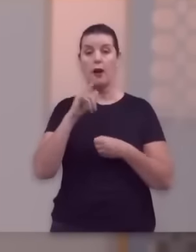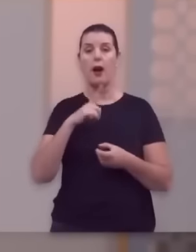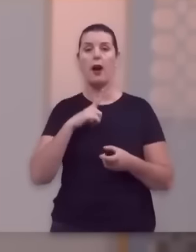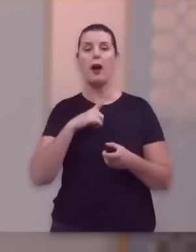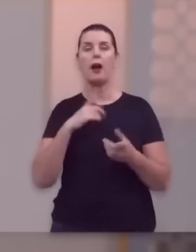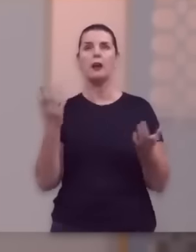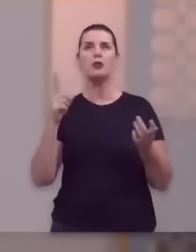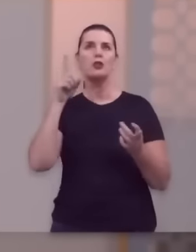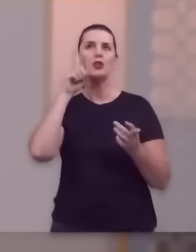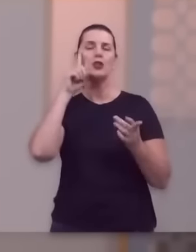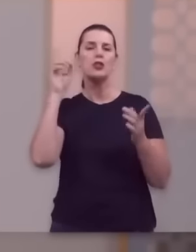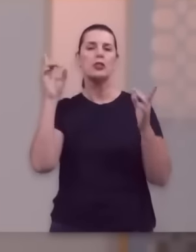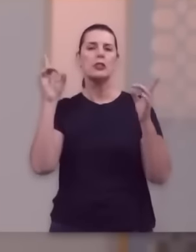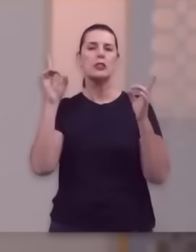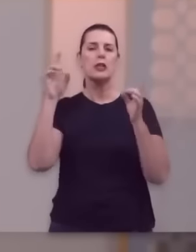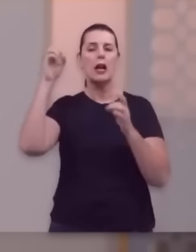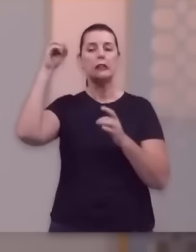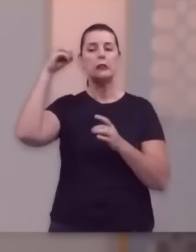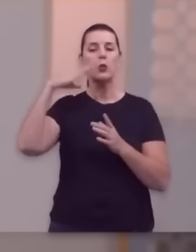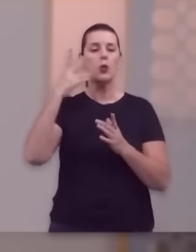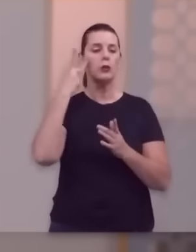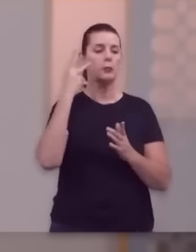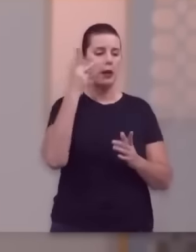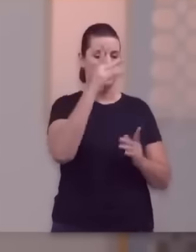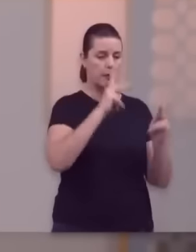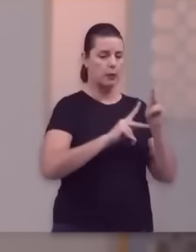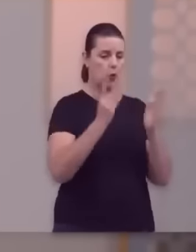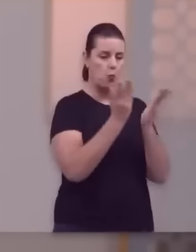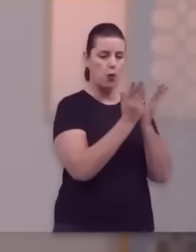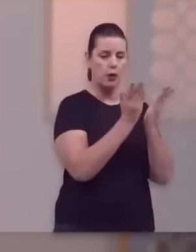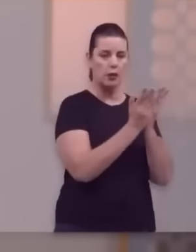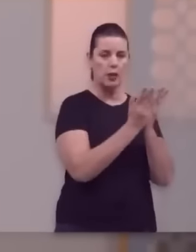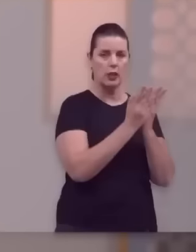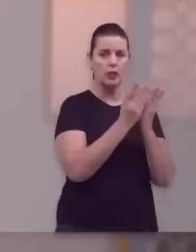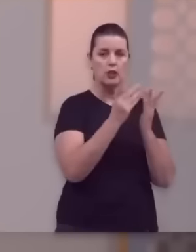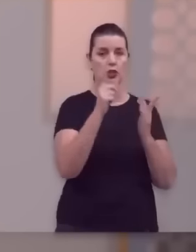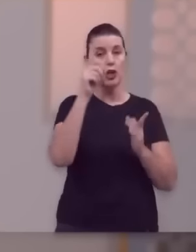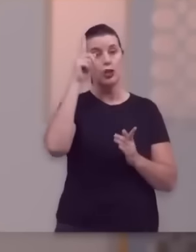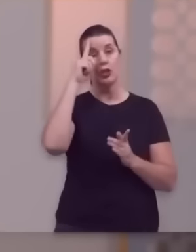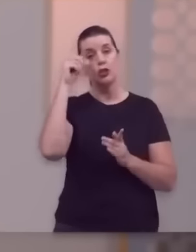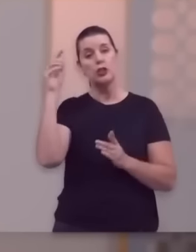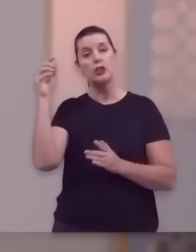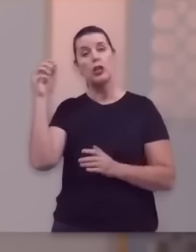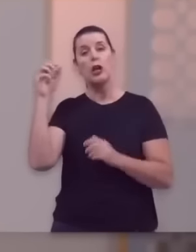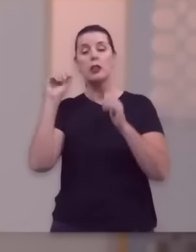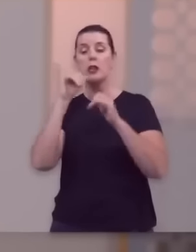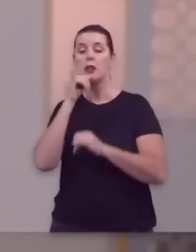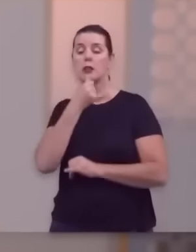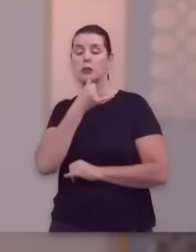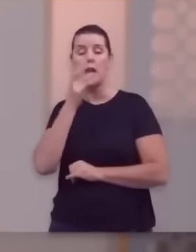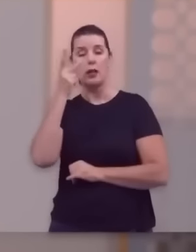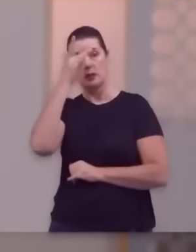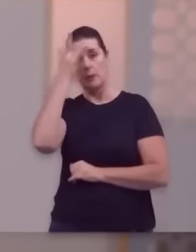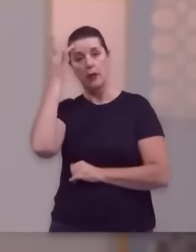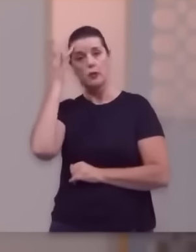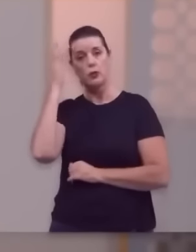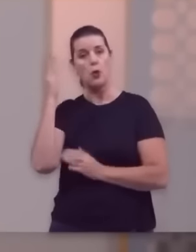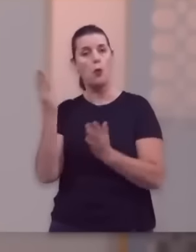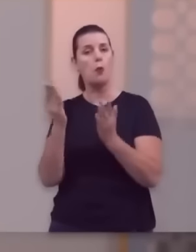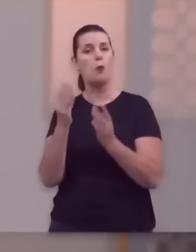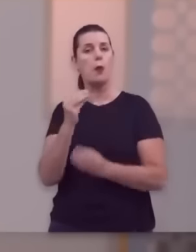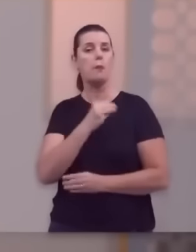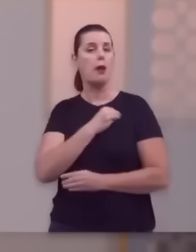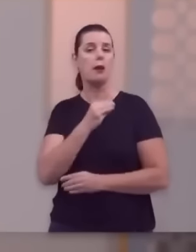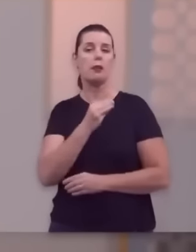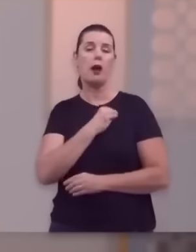salvos e o dia de trevas para os perdidos o dia de maior alegria para aqueles que foram lavados no sangue do cordeiro e